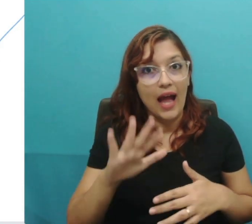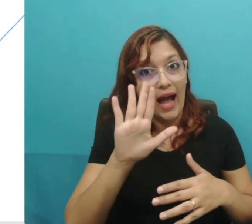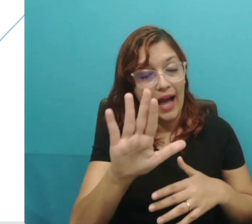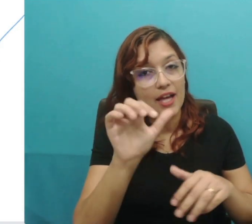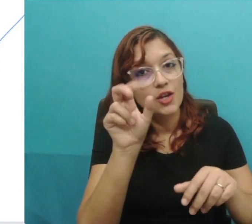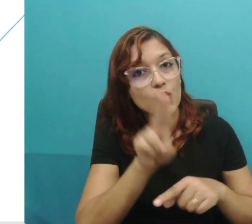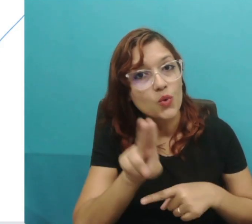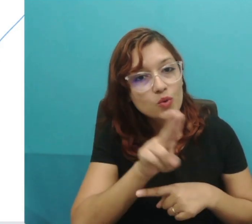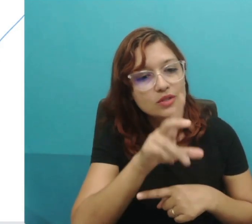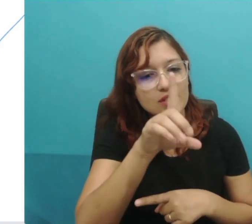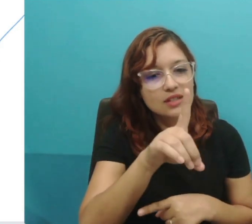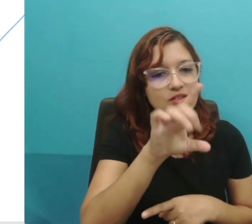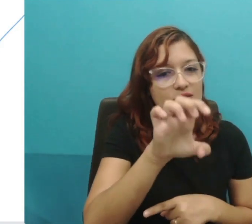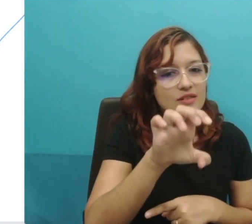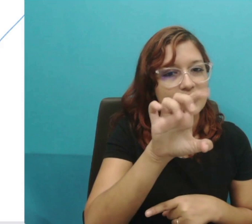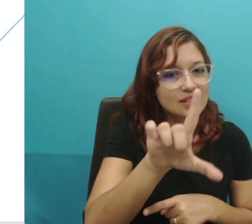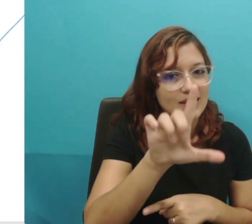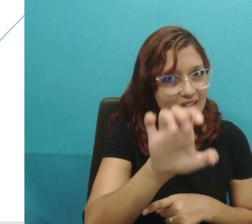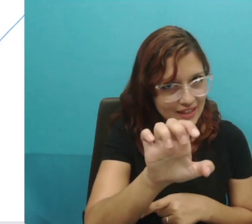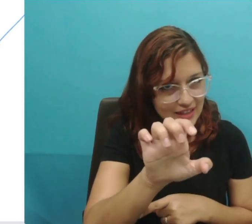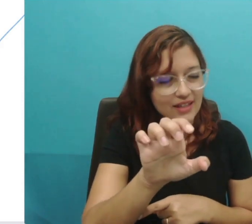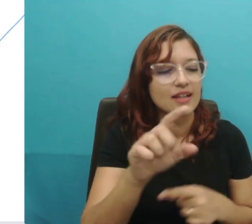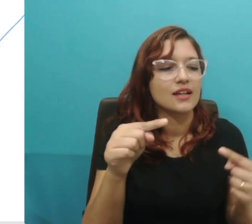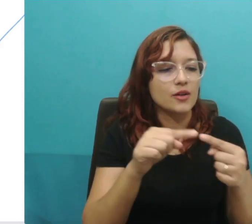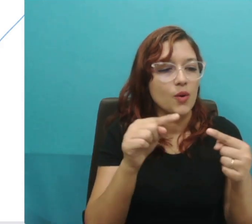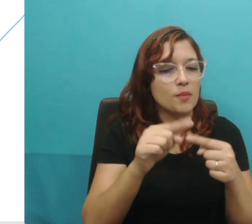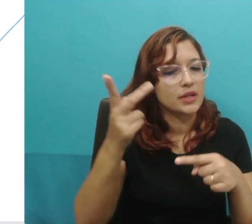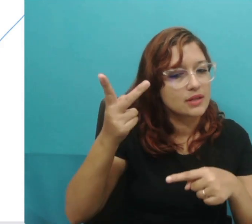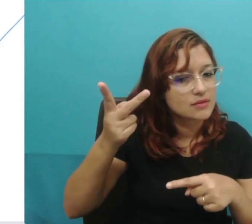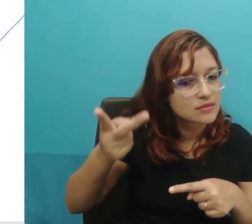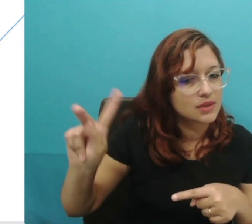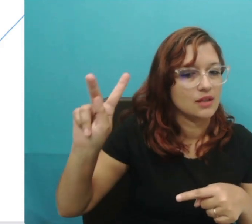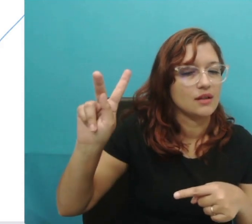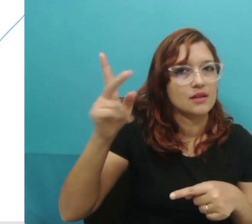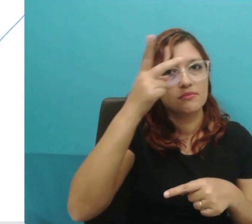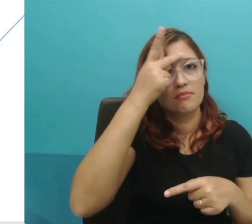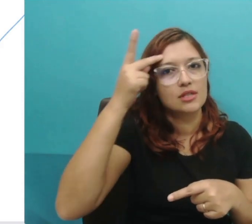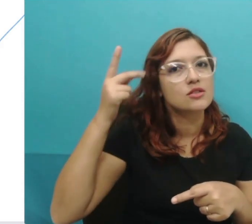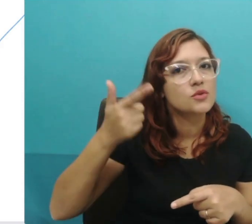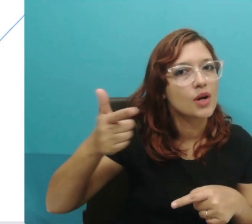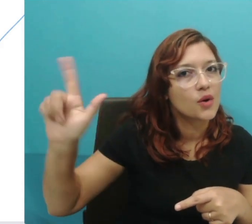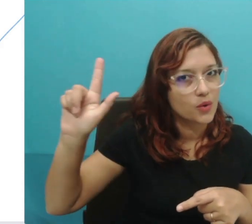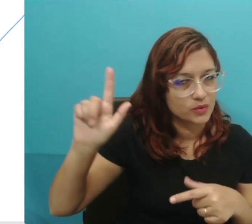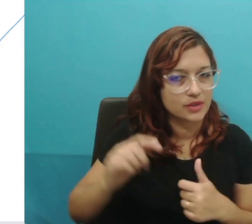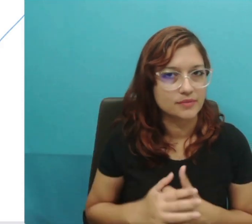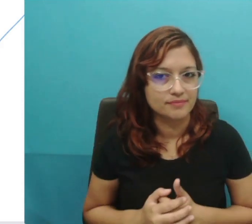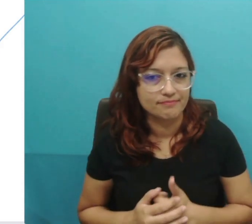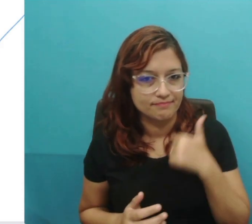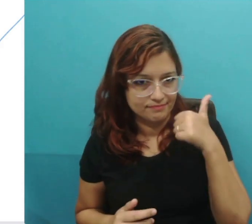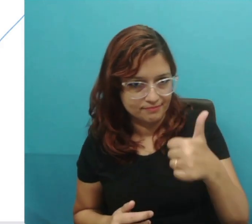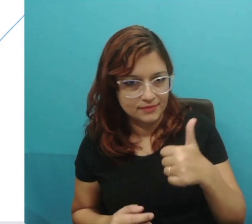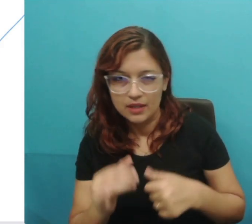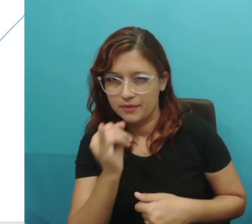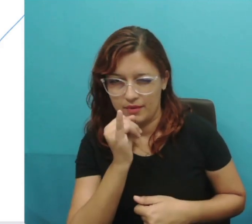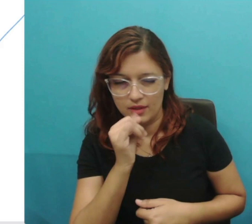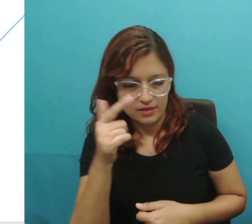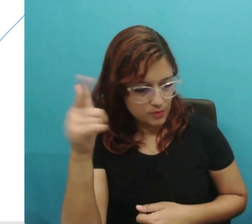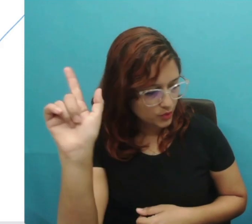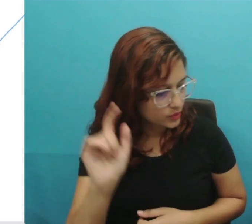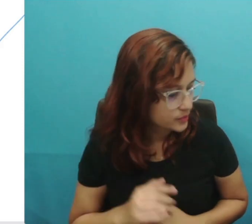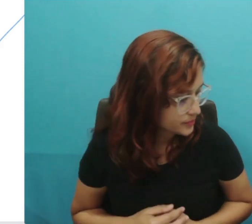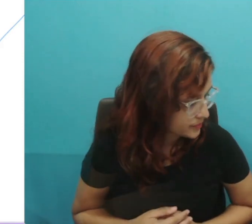carro. Mas se eu usar dele, aí significa que estou me referindo a uma terceira